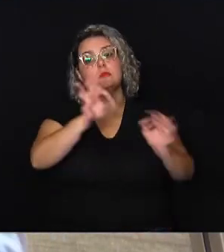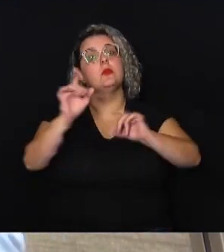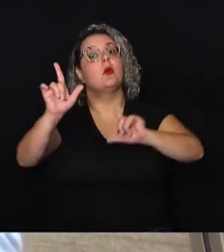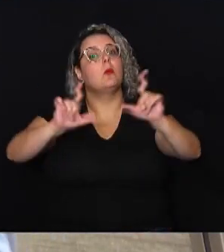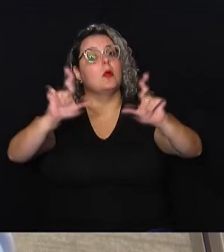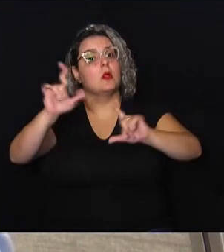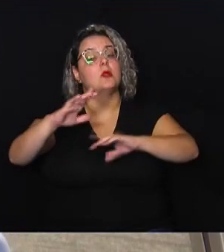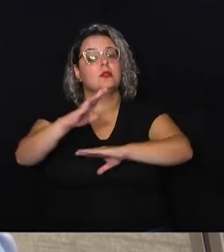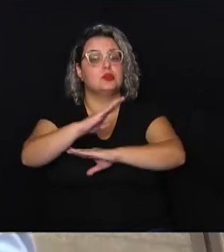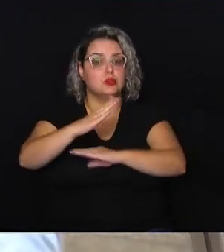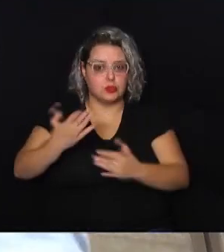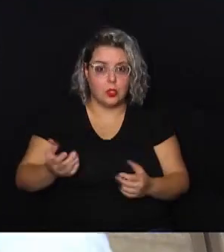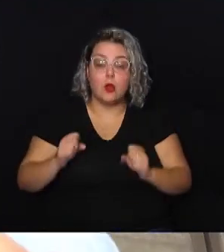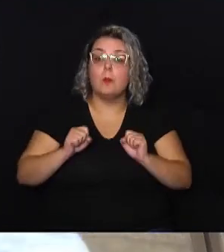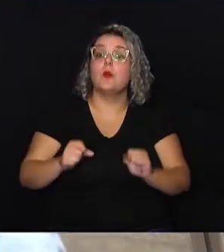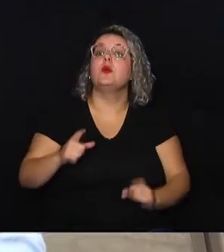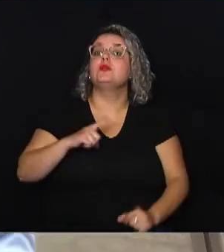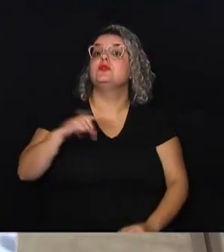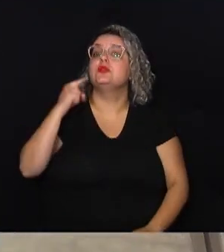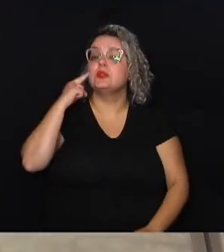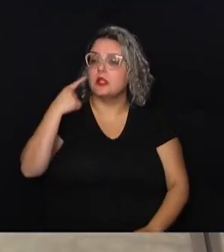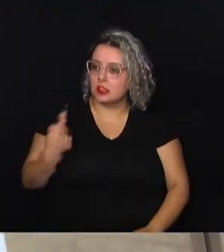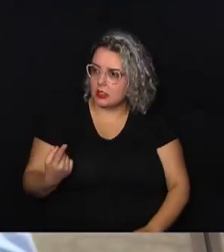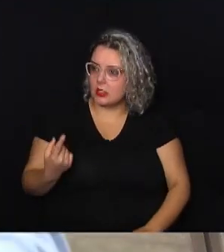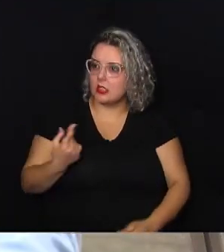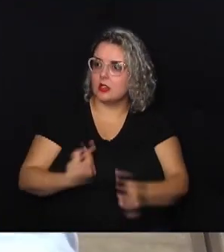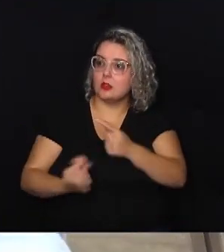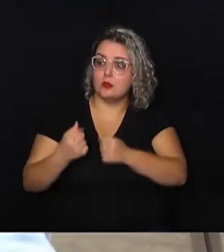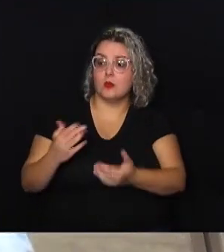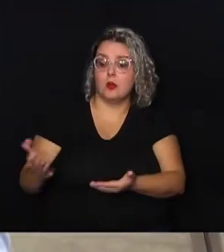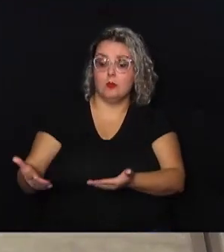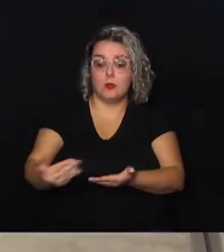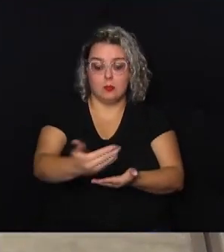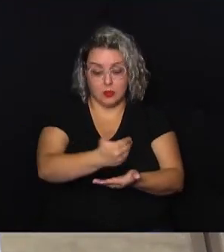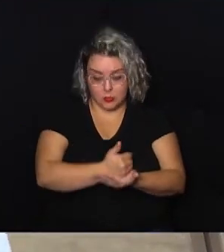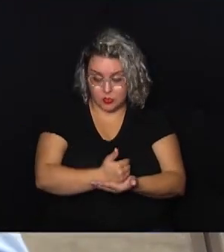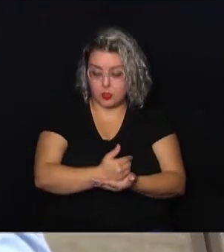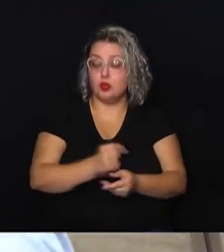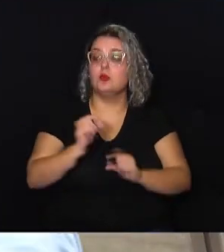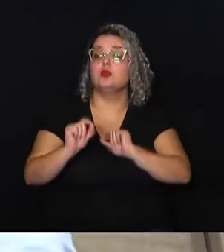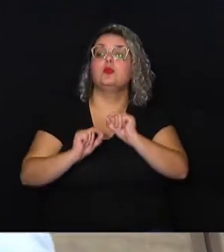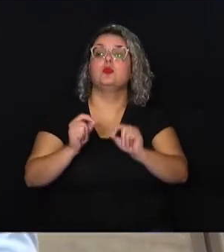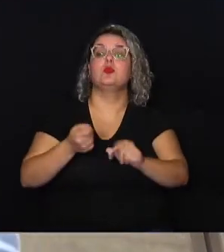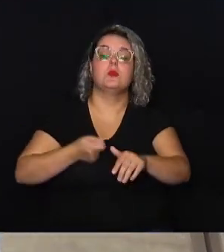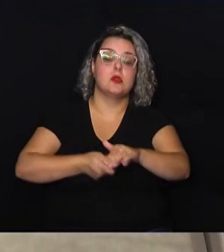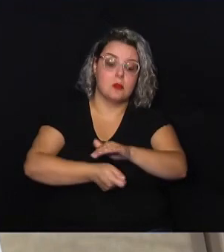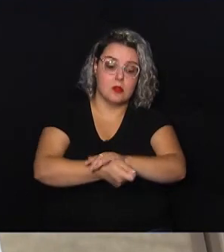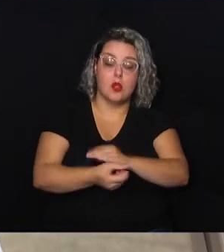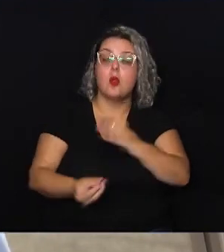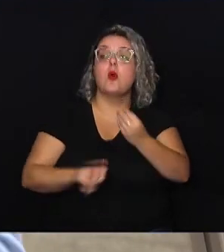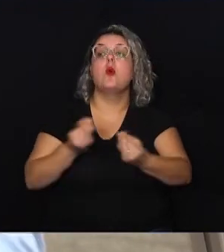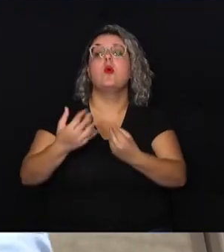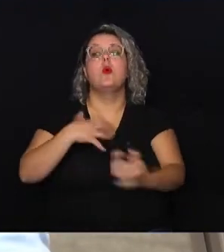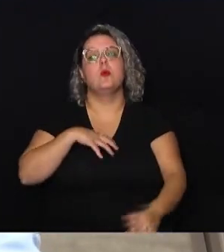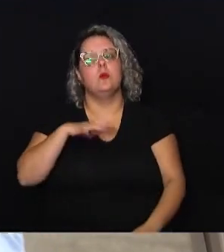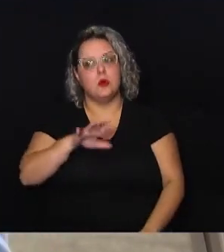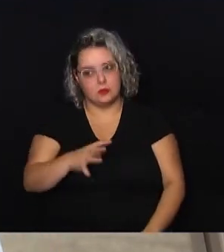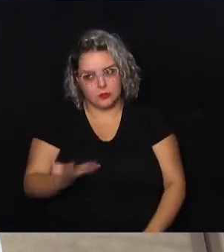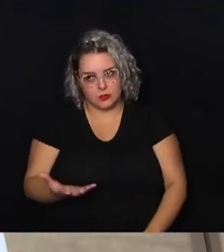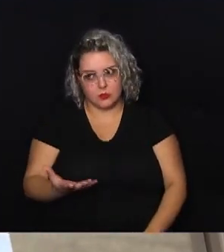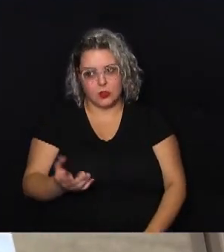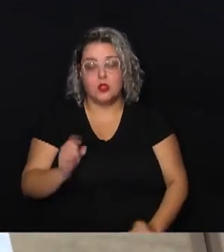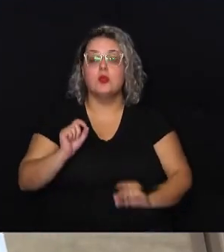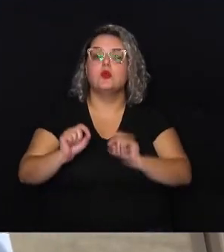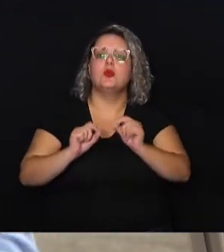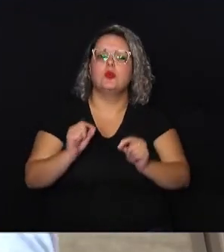televisão, pôde ter noção do montante que é arrecadado, do montante que é investido, da forma com que é investido e a destinação de